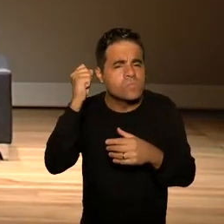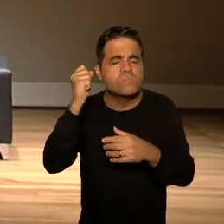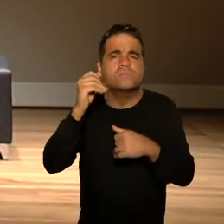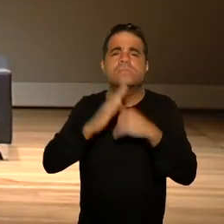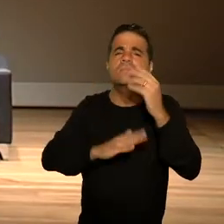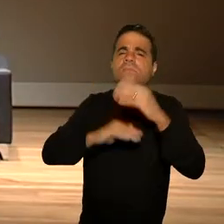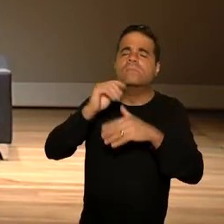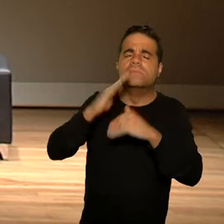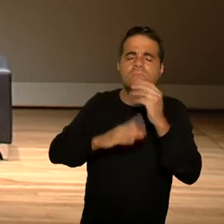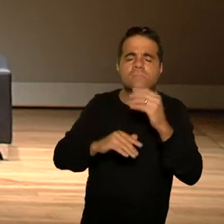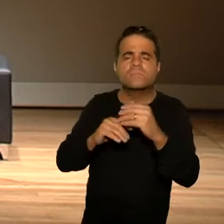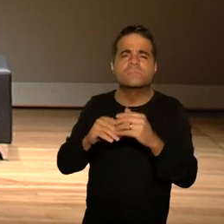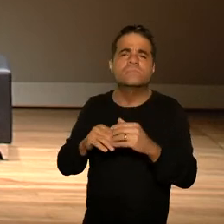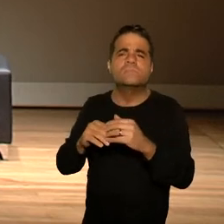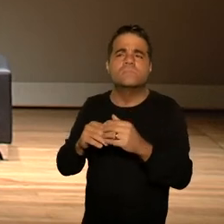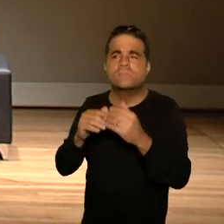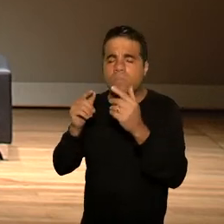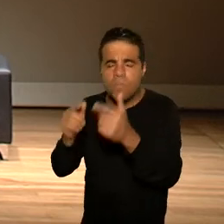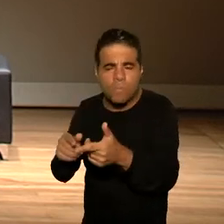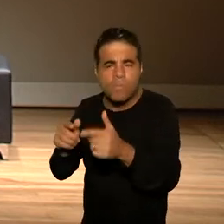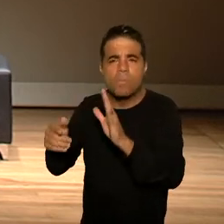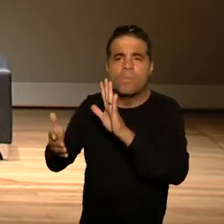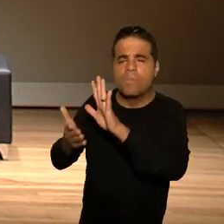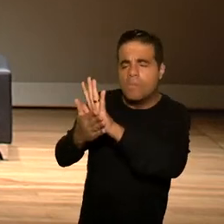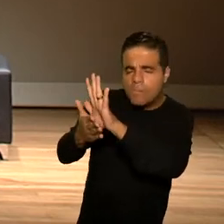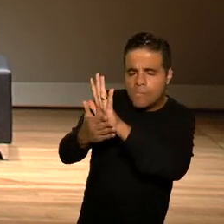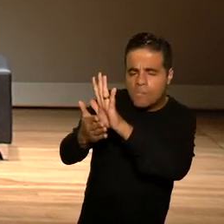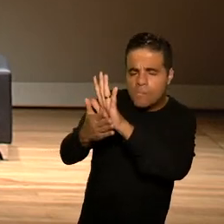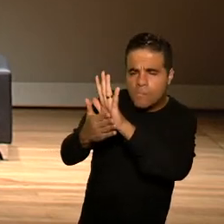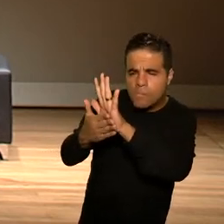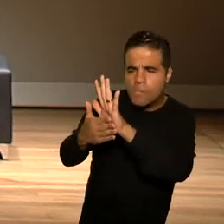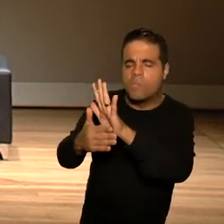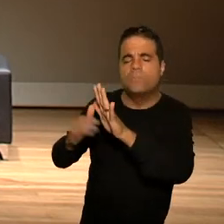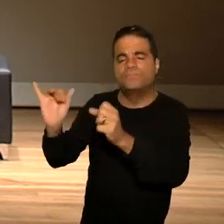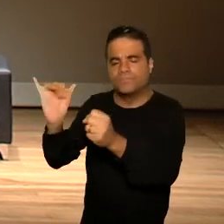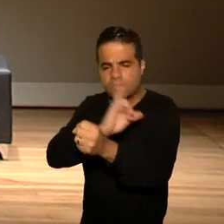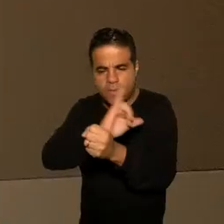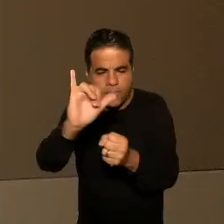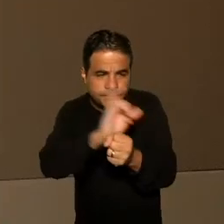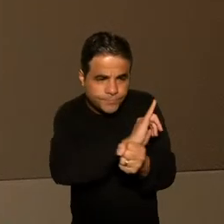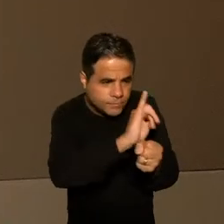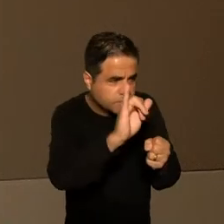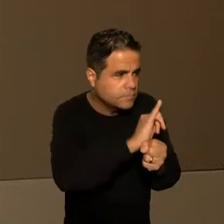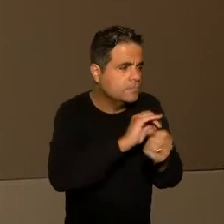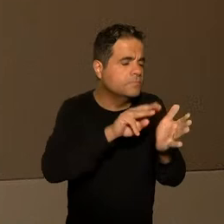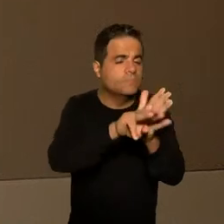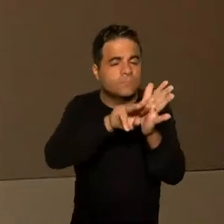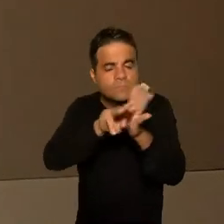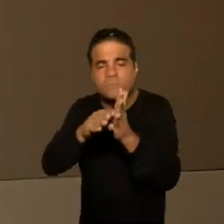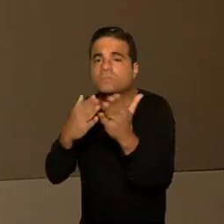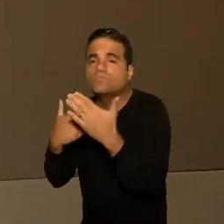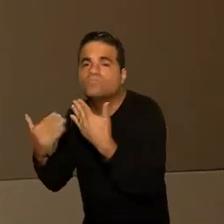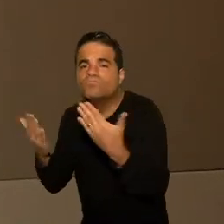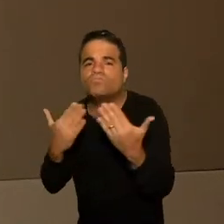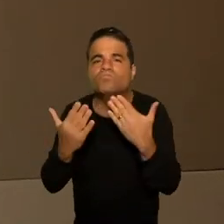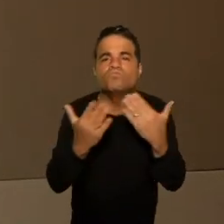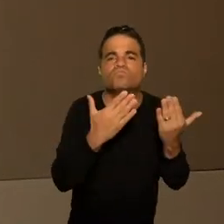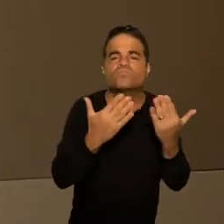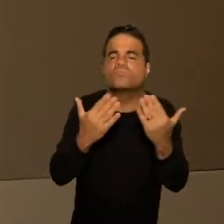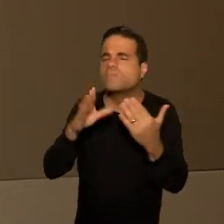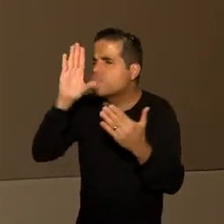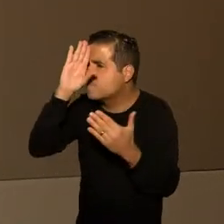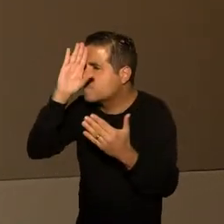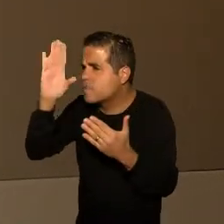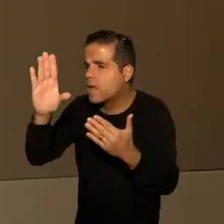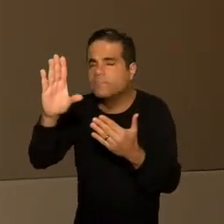esse momento em que o mediador tenta estabelecer E aí existem estratégias metodologias conversas mas eu acho